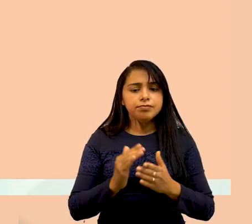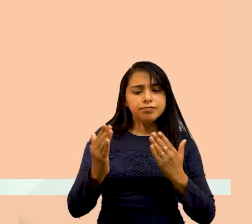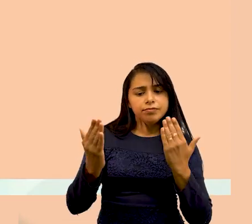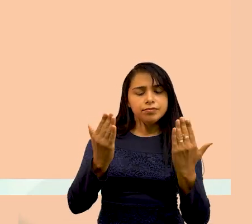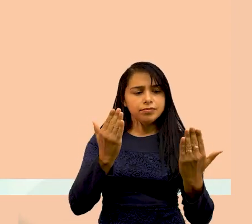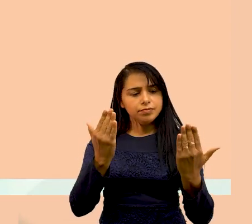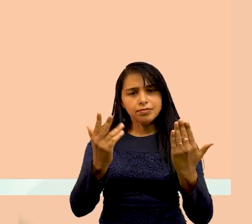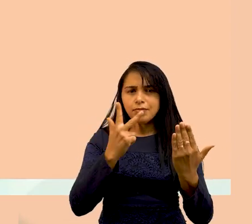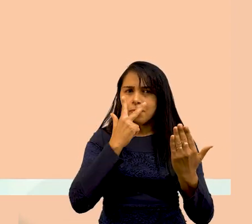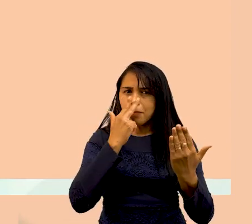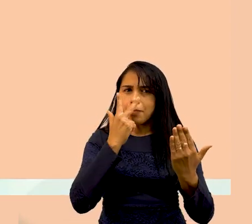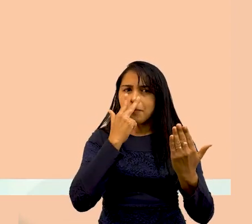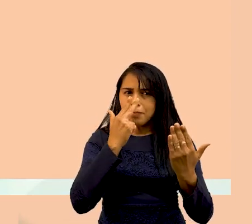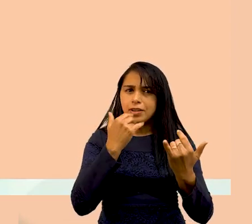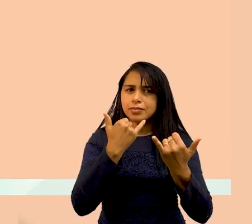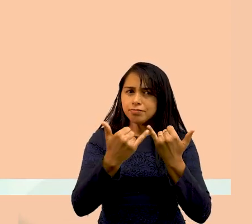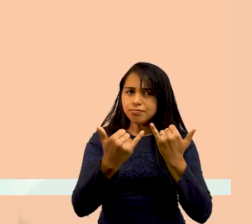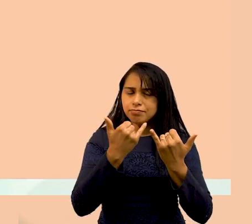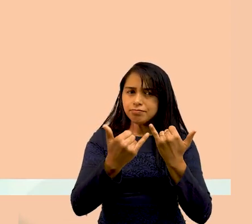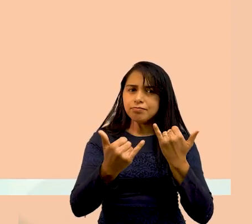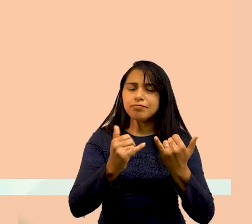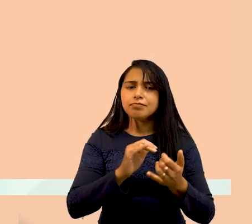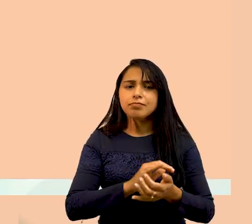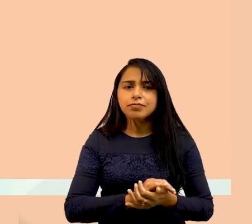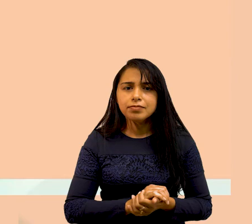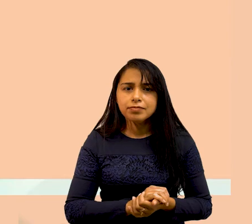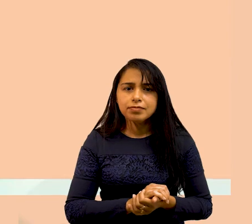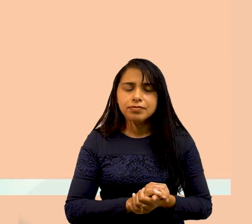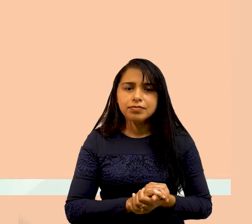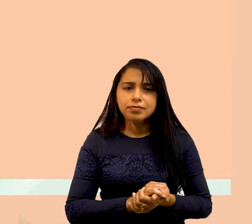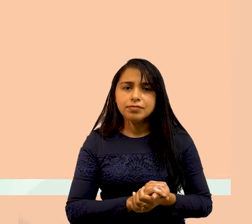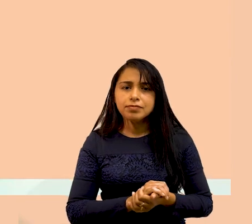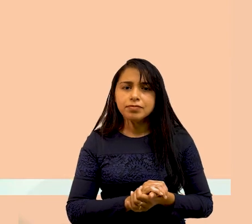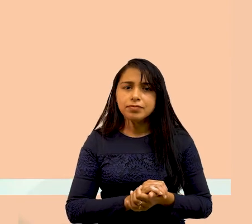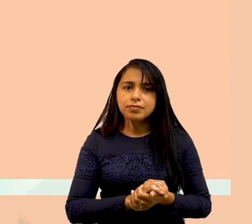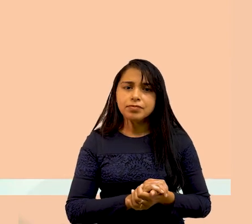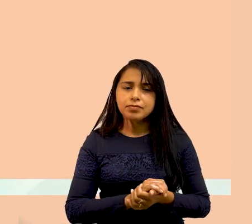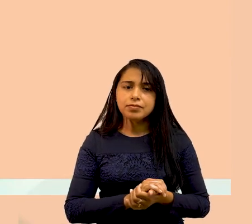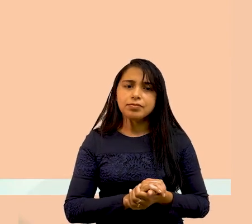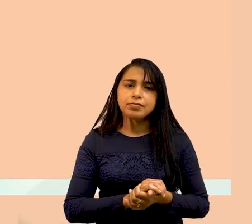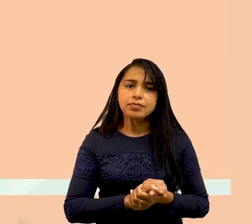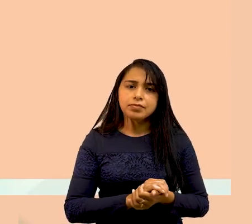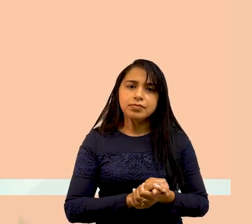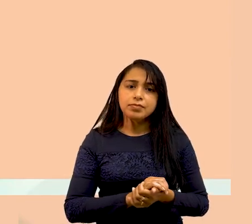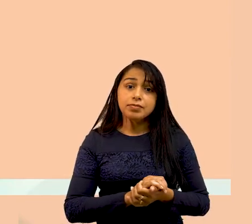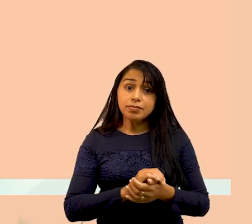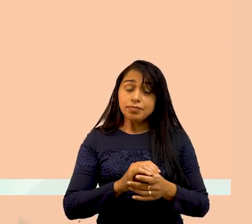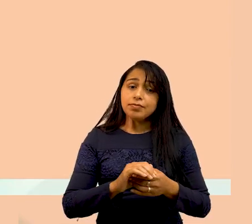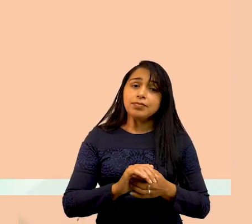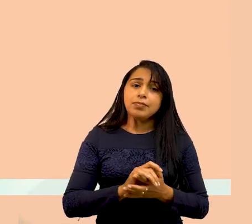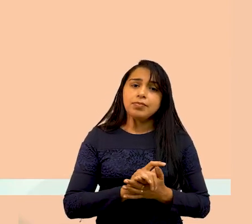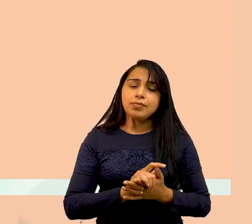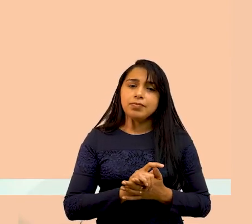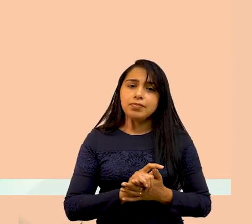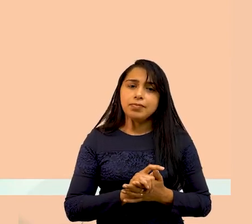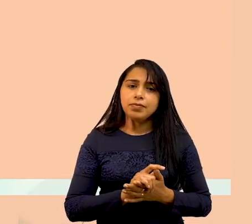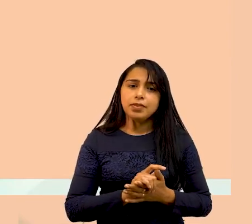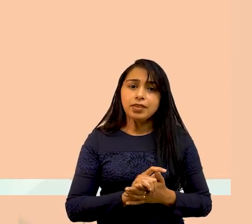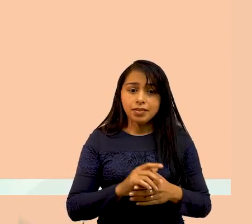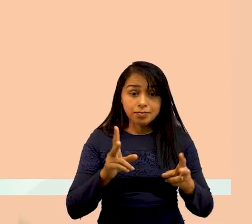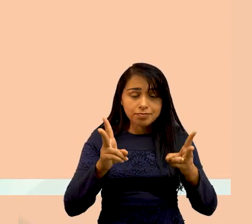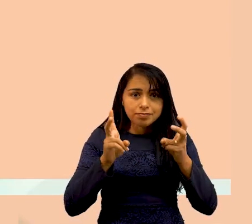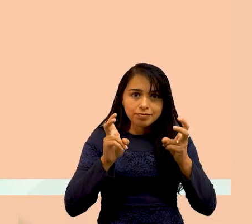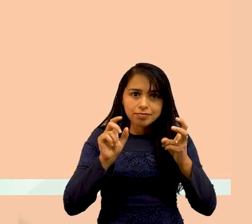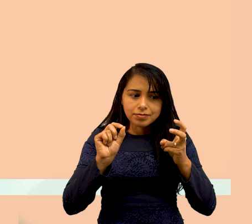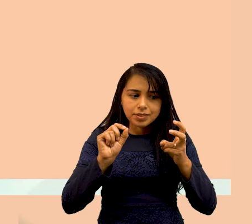né? Então, ó, é a mesma coisa, ele só fez, digamos assim, uma rotação, né? Então, ó, dá